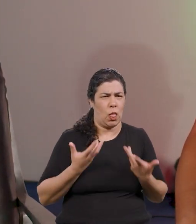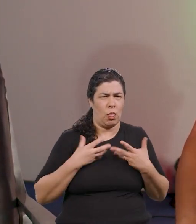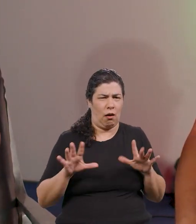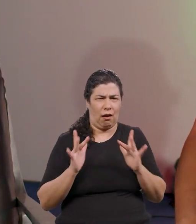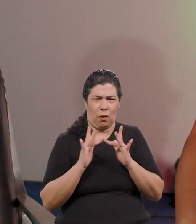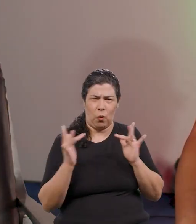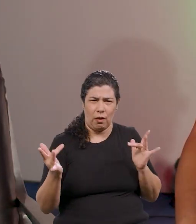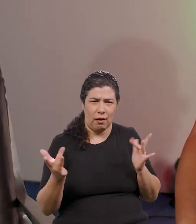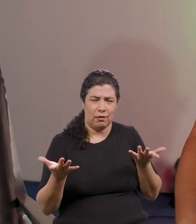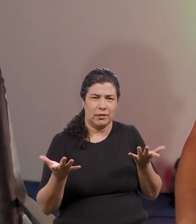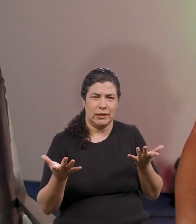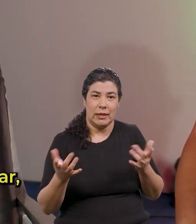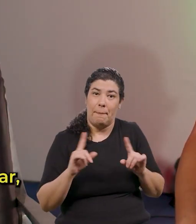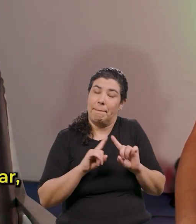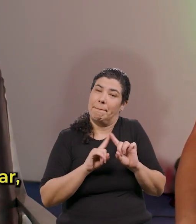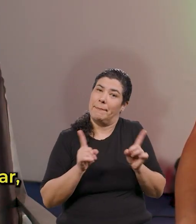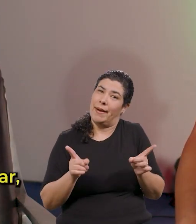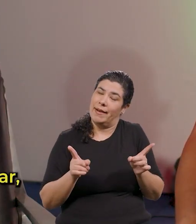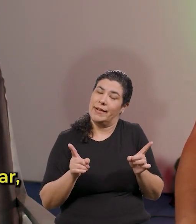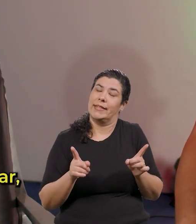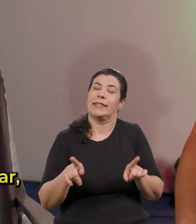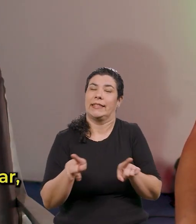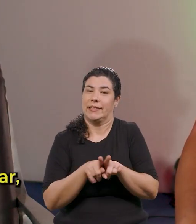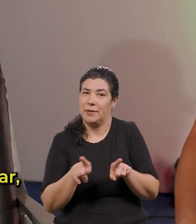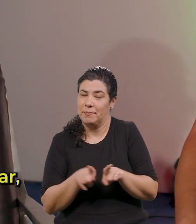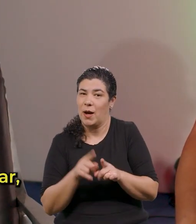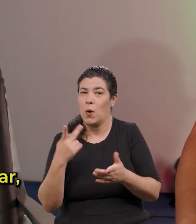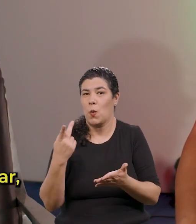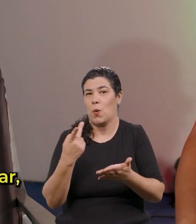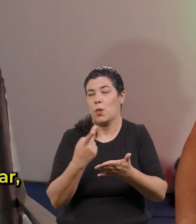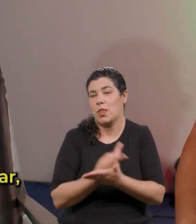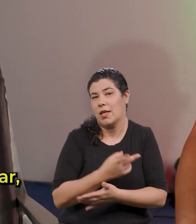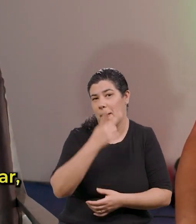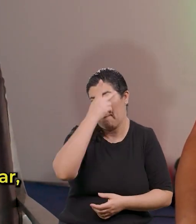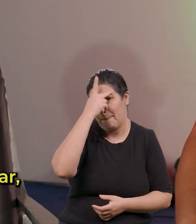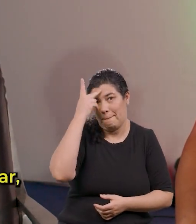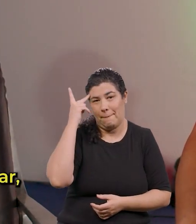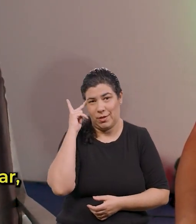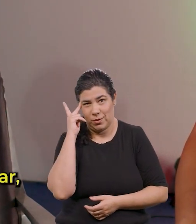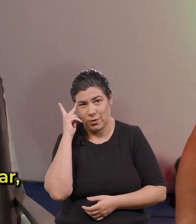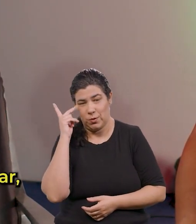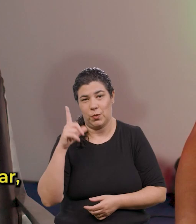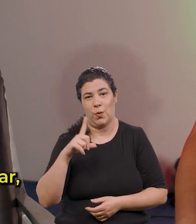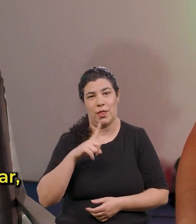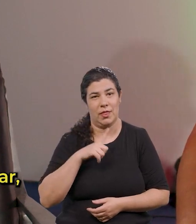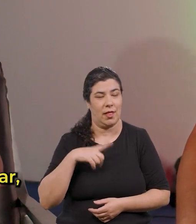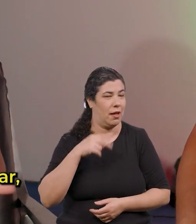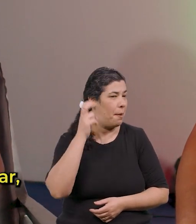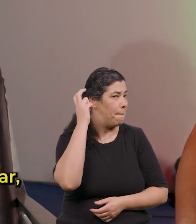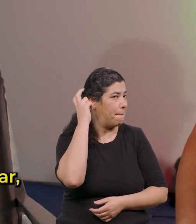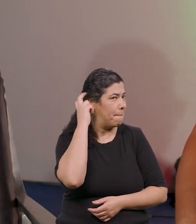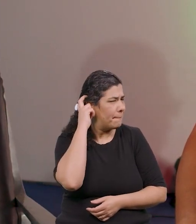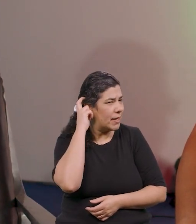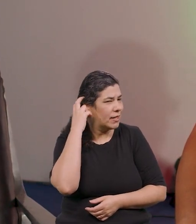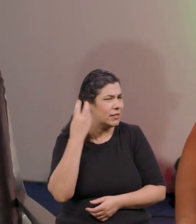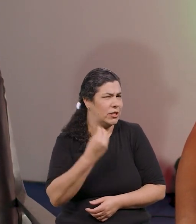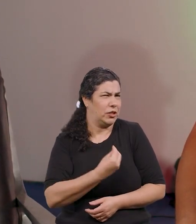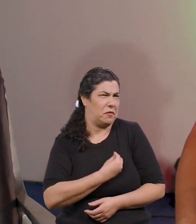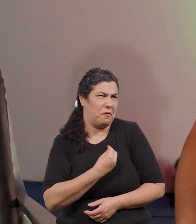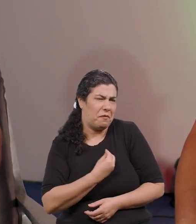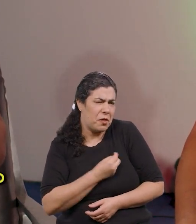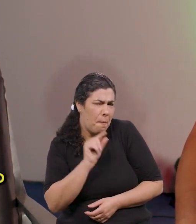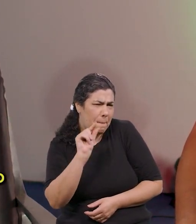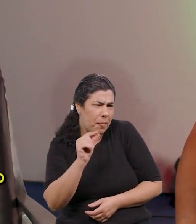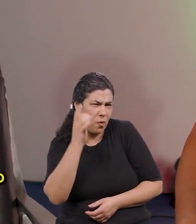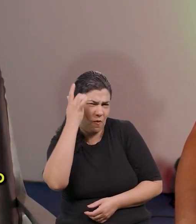Mas tem também aquelas pessoas que têm implante coclear, é uma vida um pouco mais fácil. Mas é